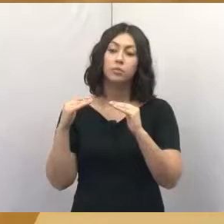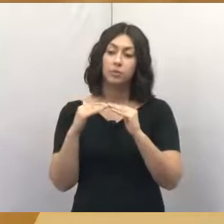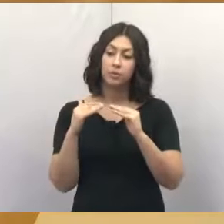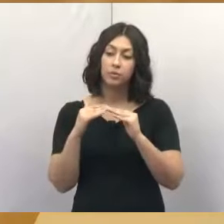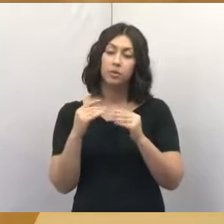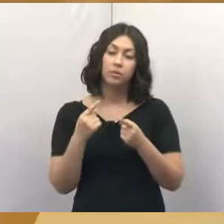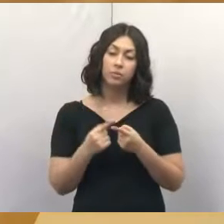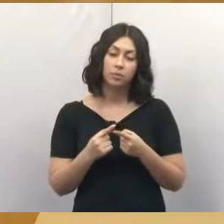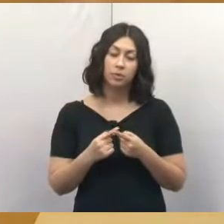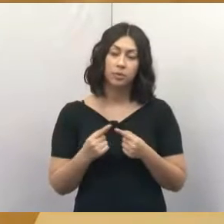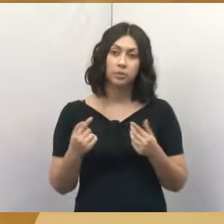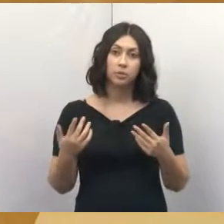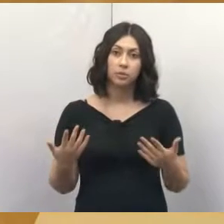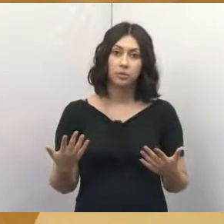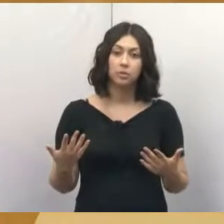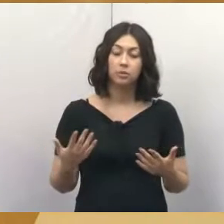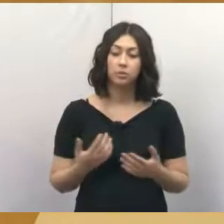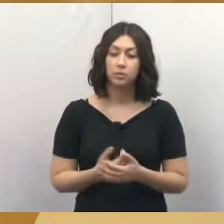Porque é de uma maneira